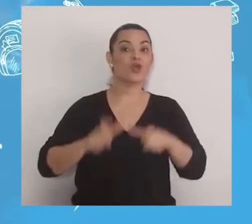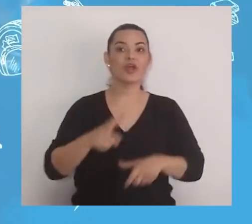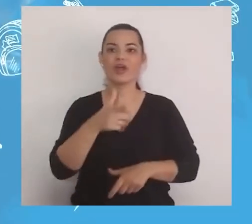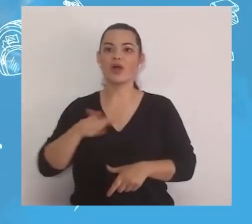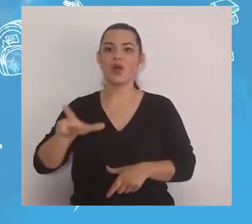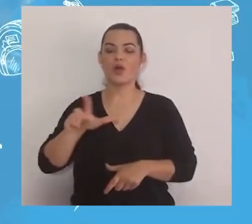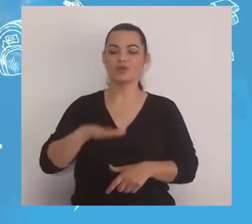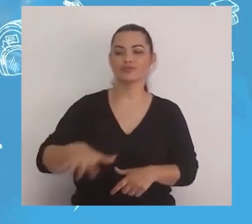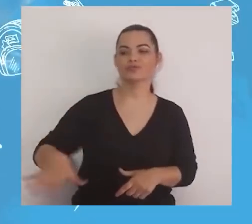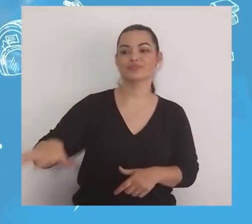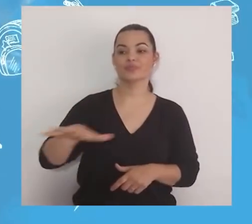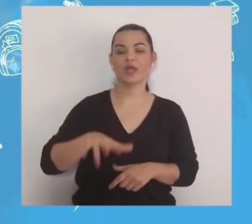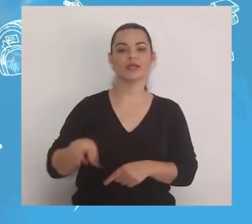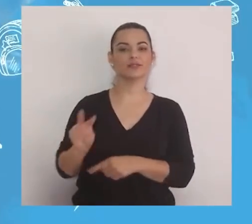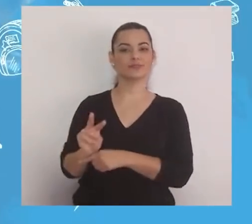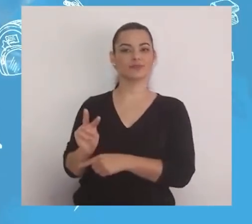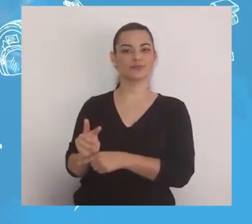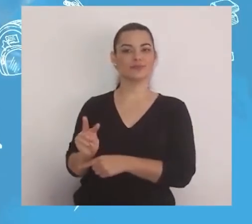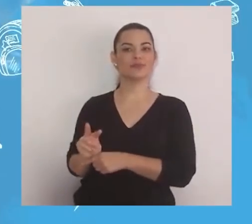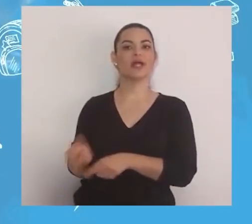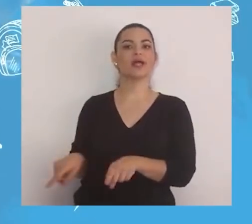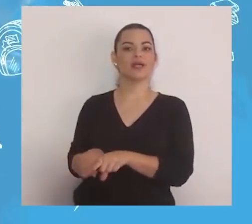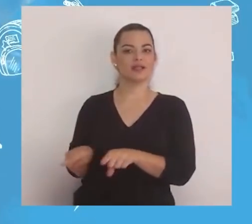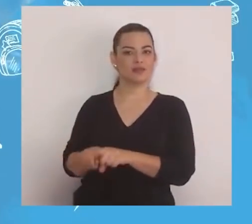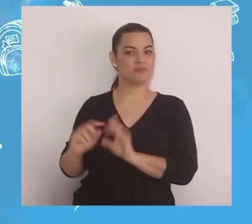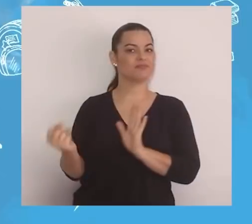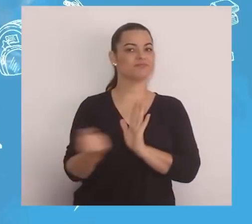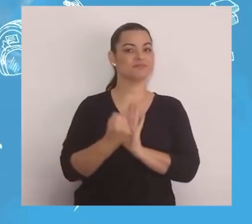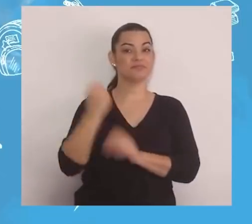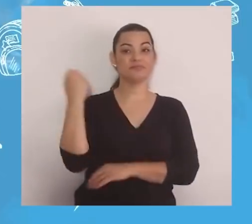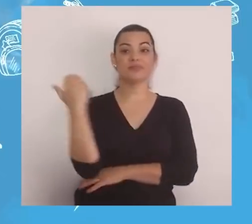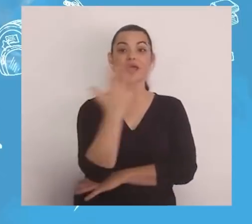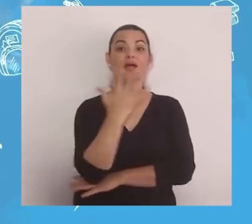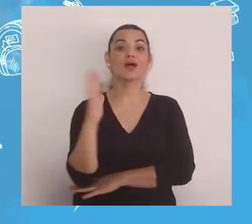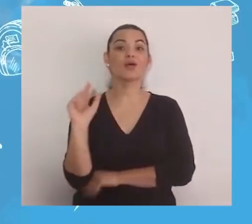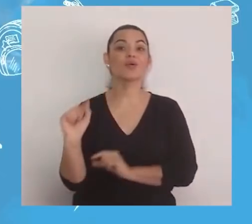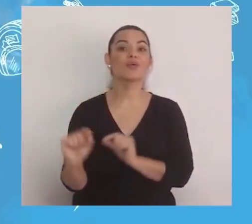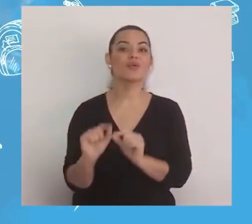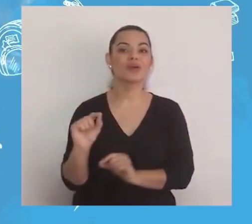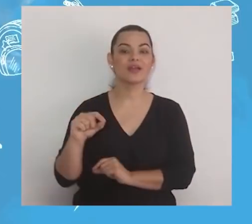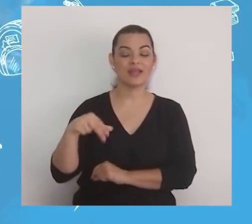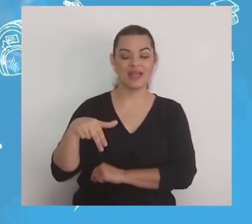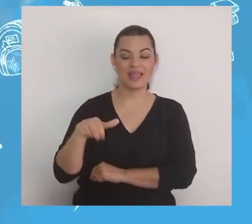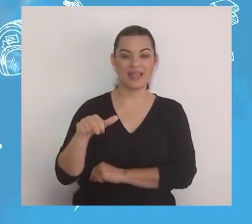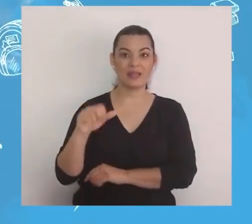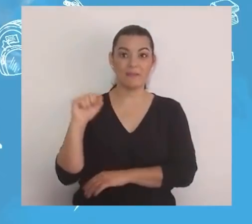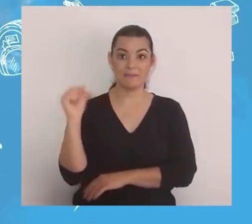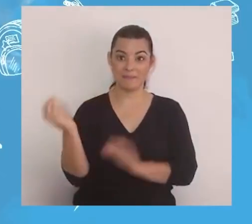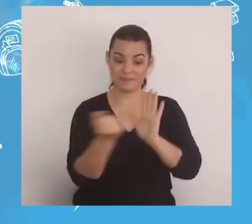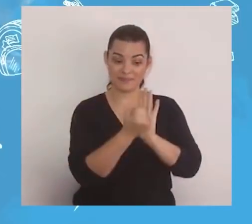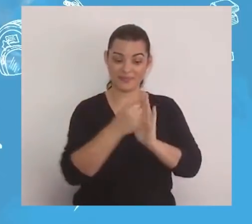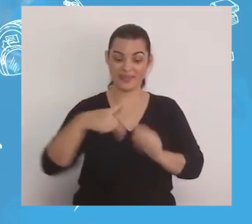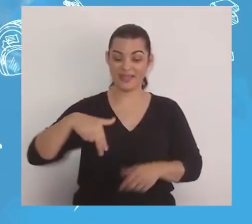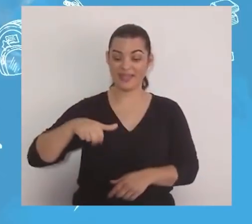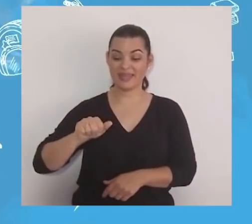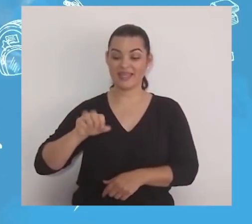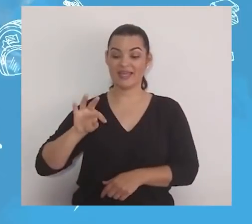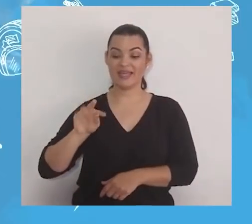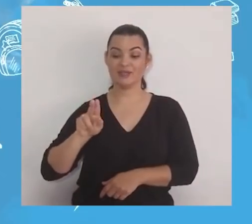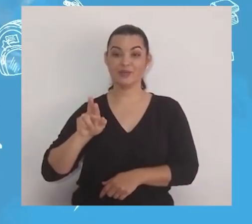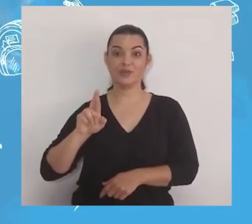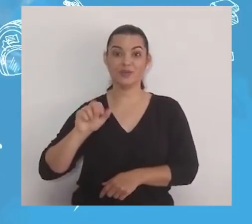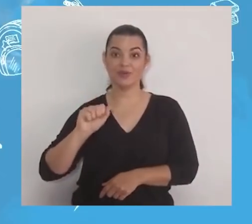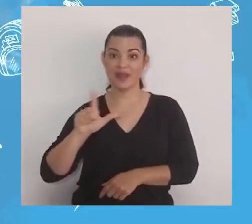Então, o parque todo tem muitas esculturas esculpidas aí em rochas, mas